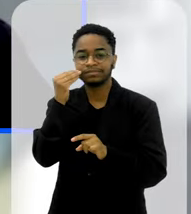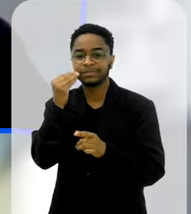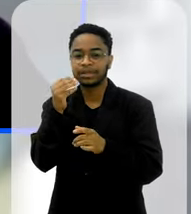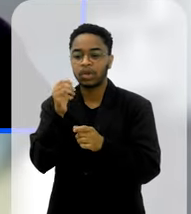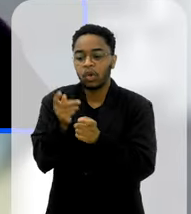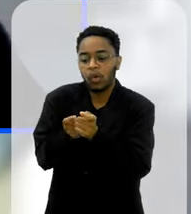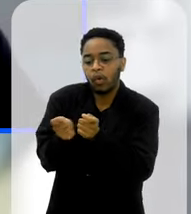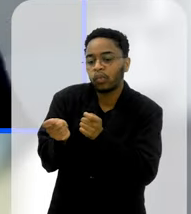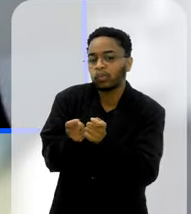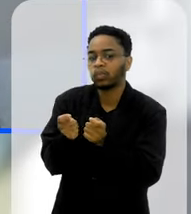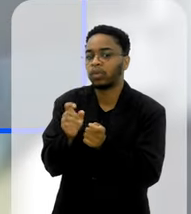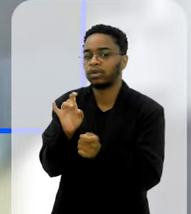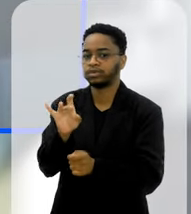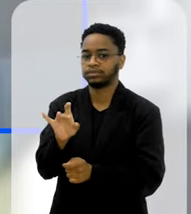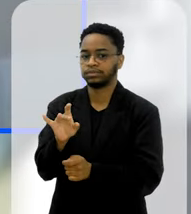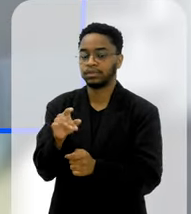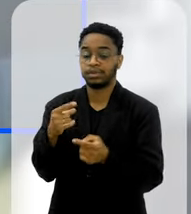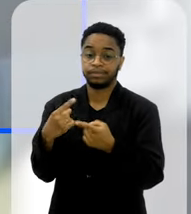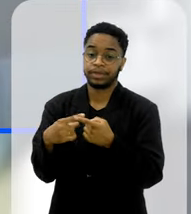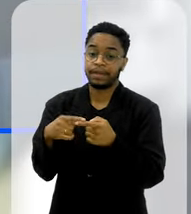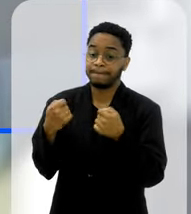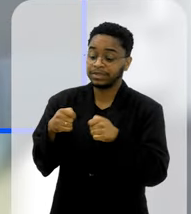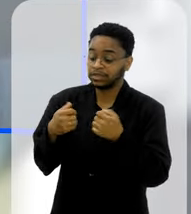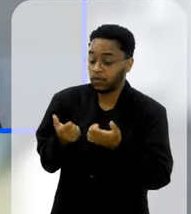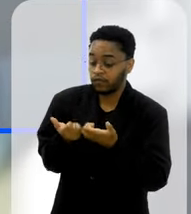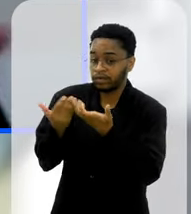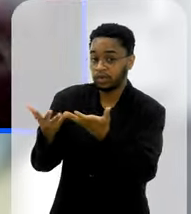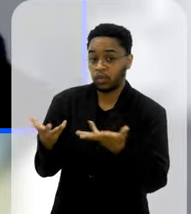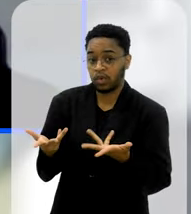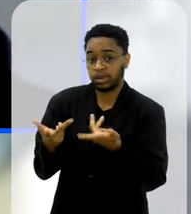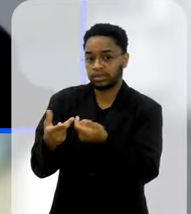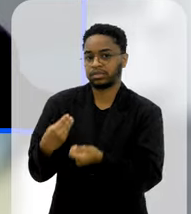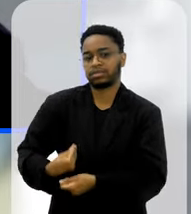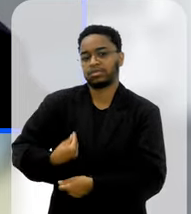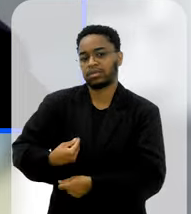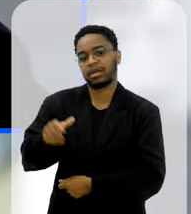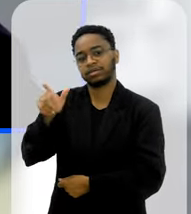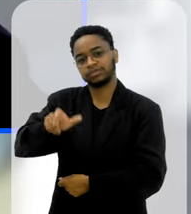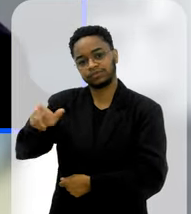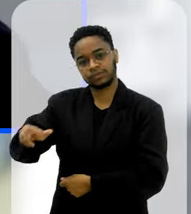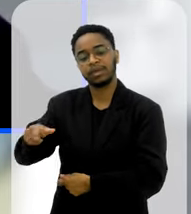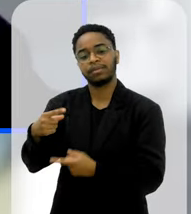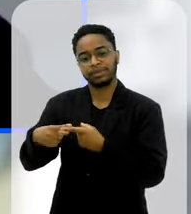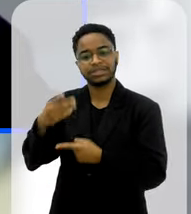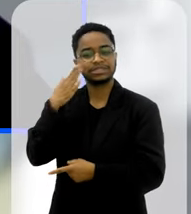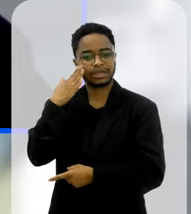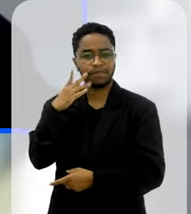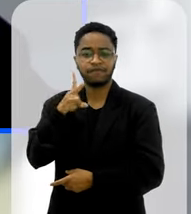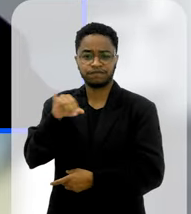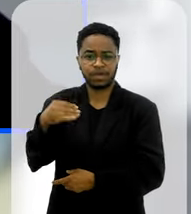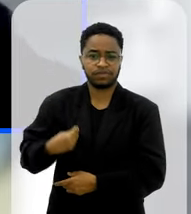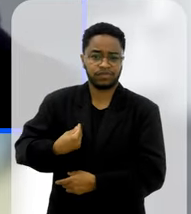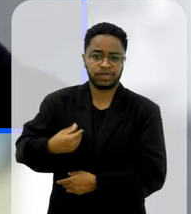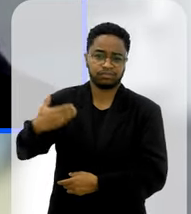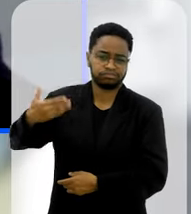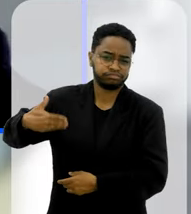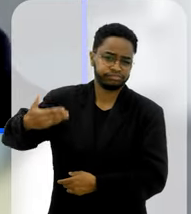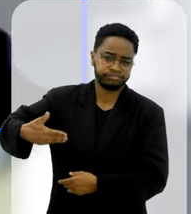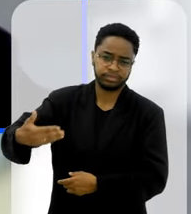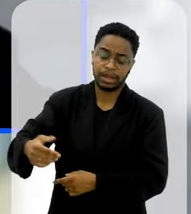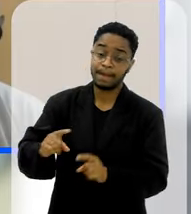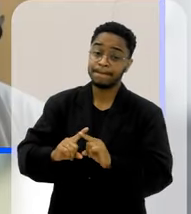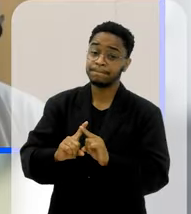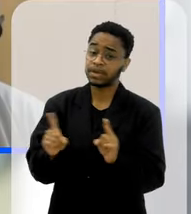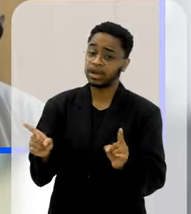você adormece. Ou seja, você tem que oferecer qualidade de vida para essa pessoa, que você sabe que ainda vai viver